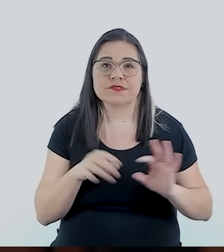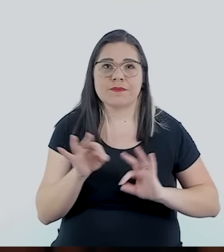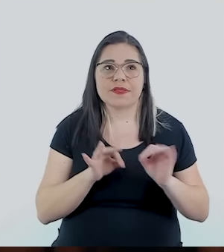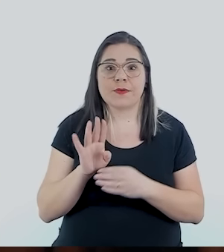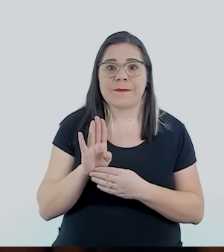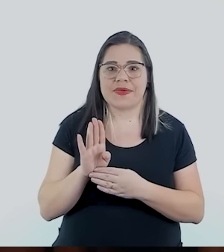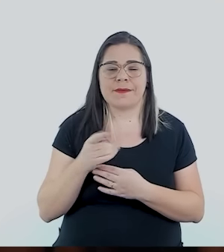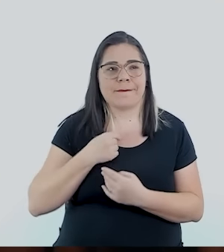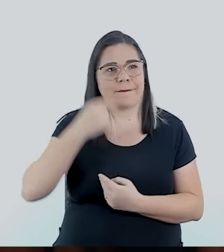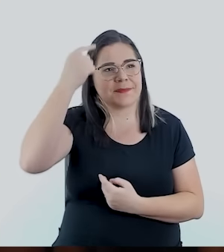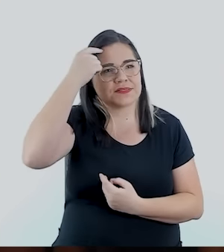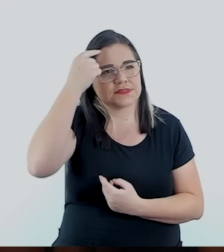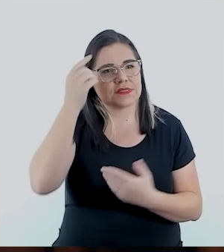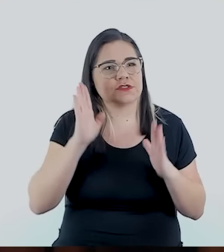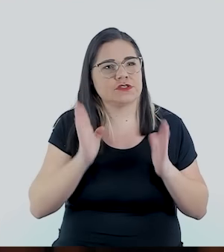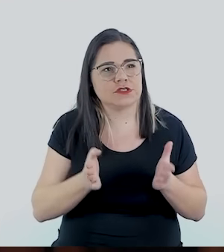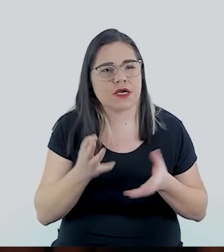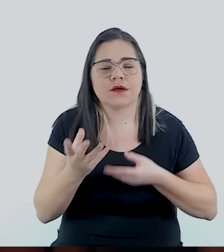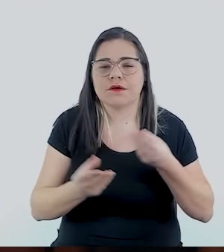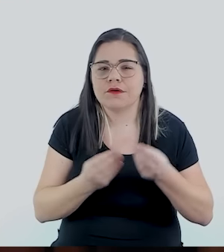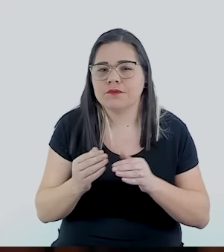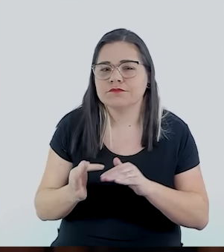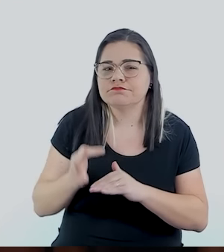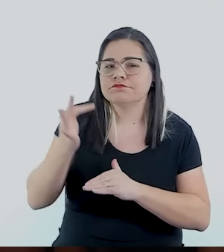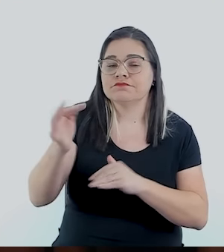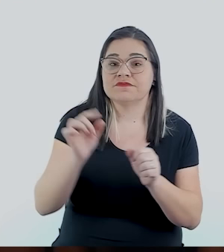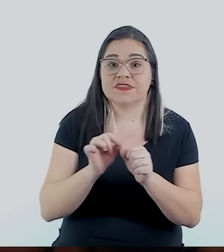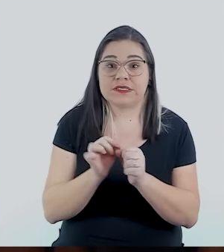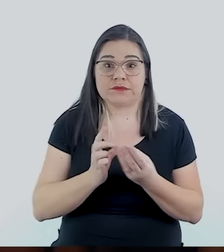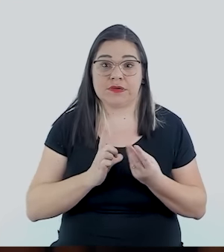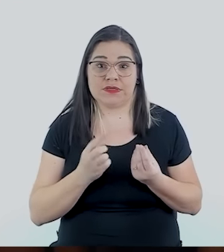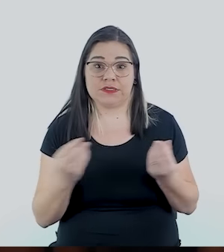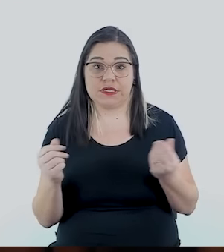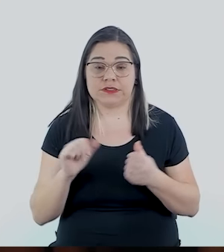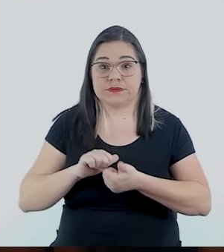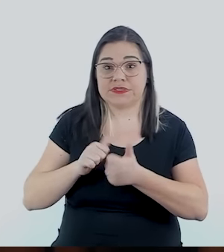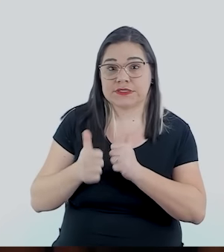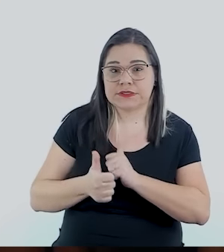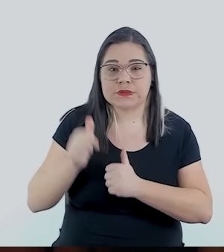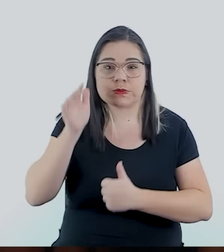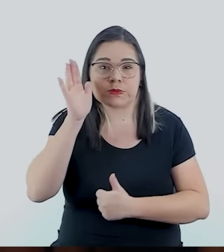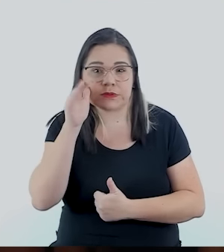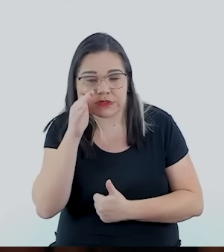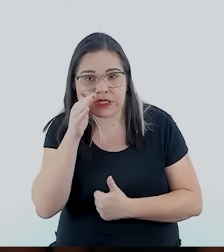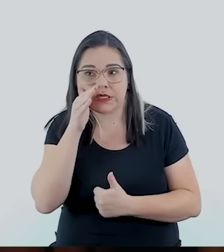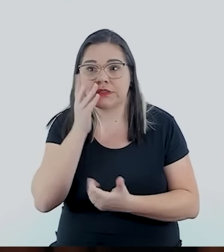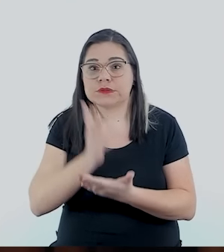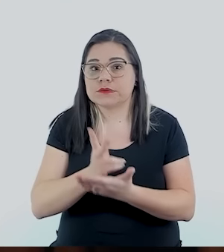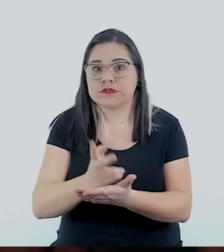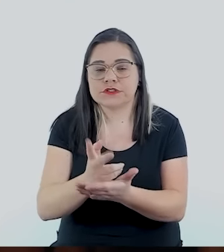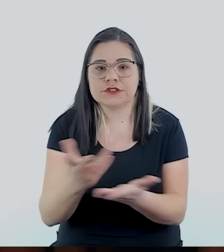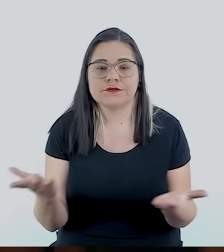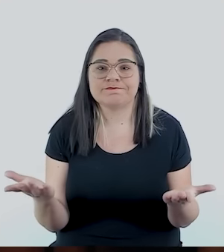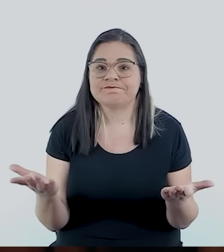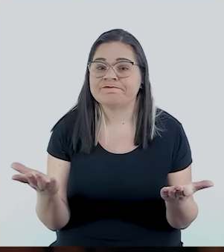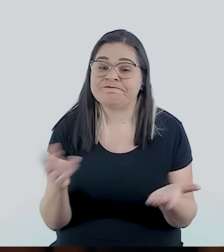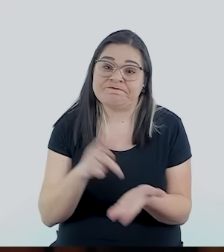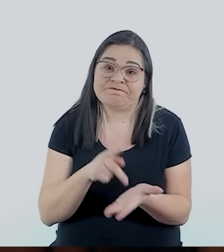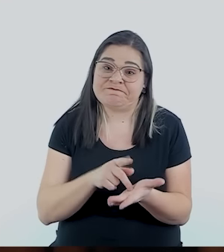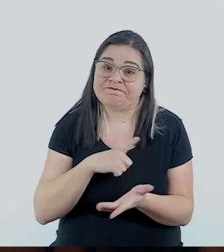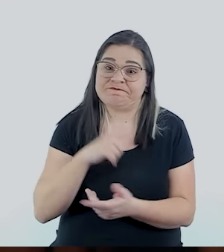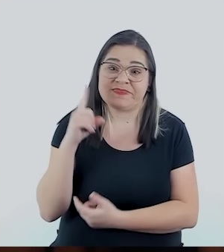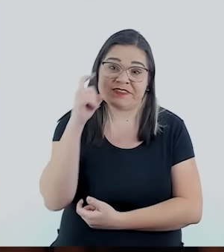começa a pensar desde já e ter um um uma habilidade de adaptação e curiosidade contínua você realmente